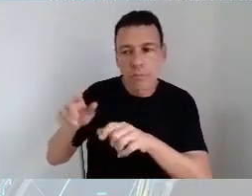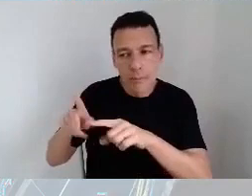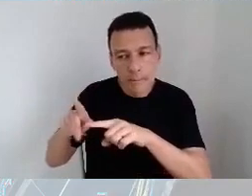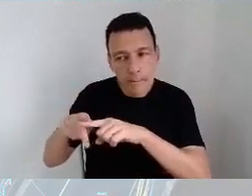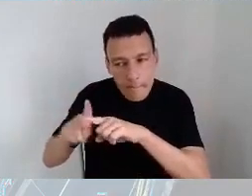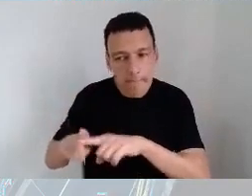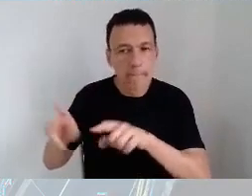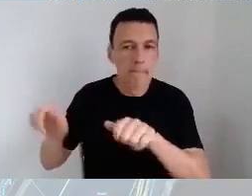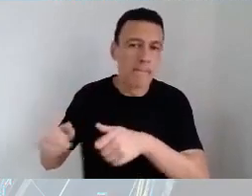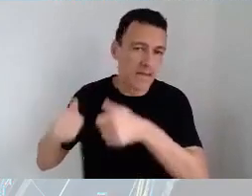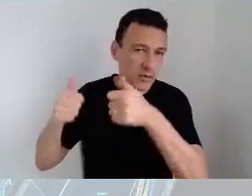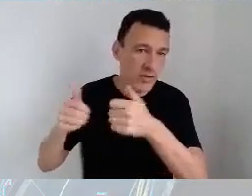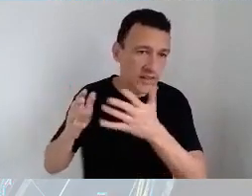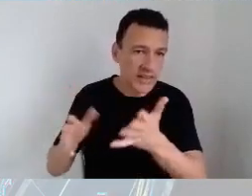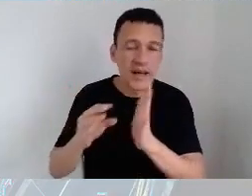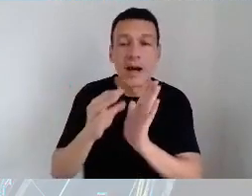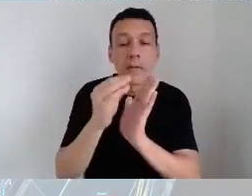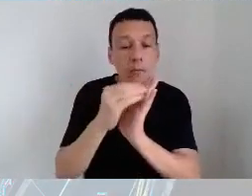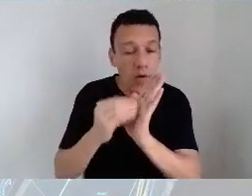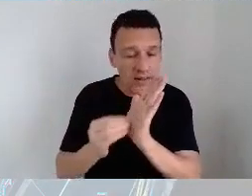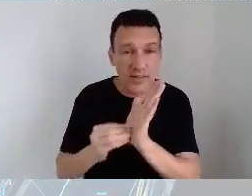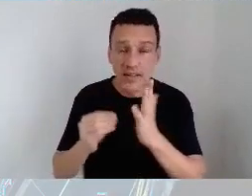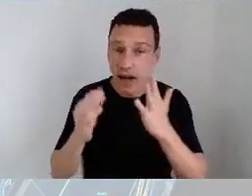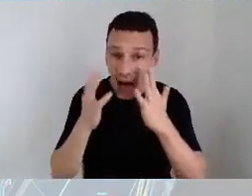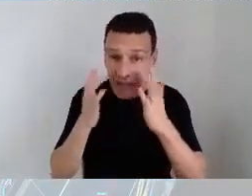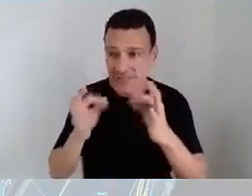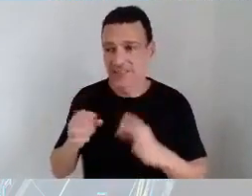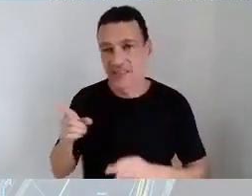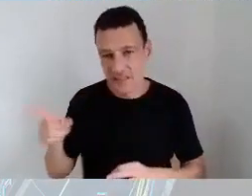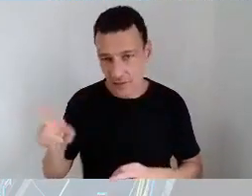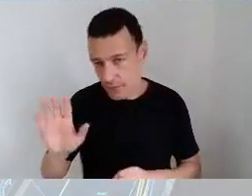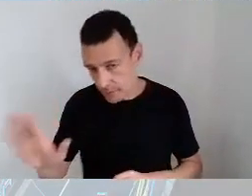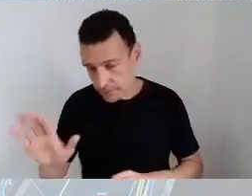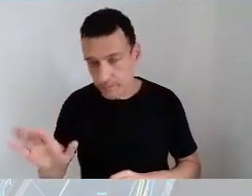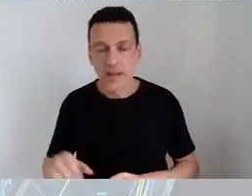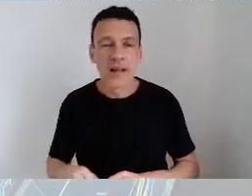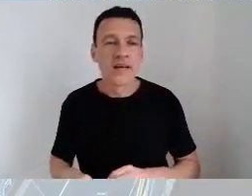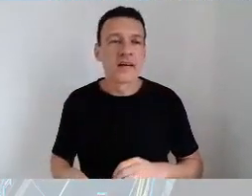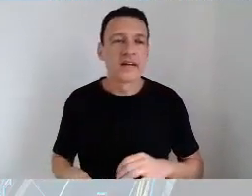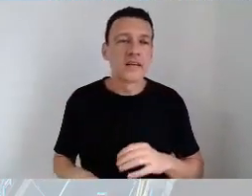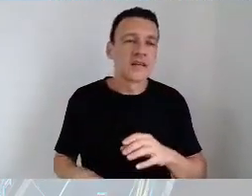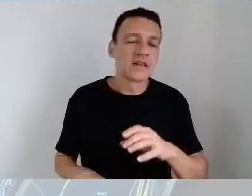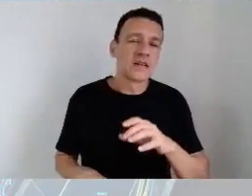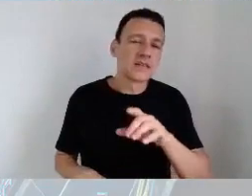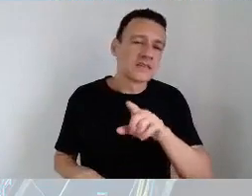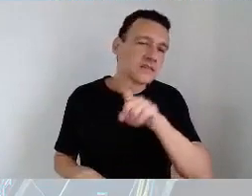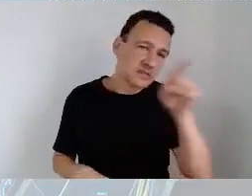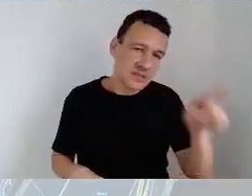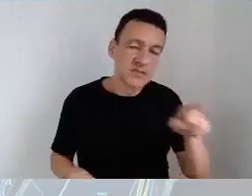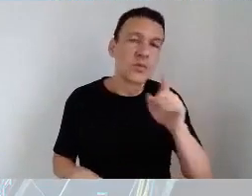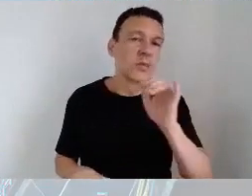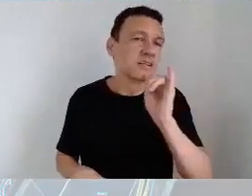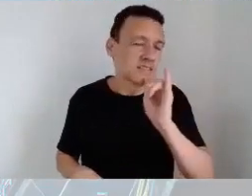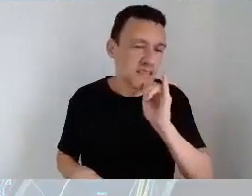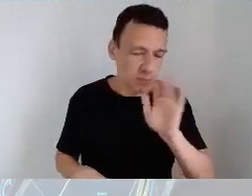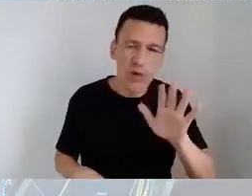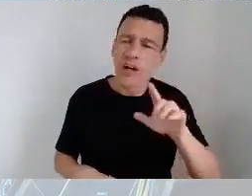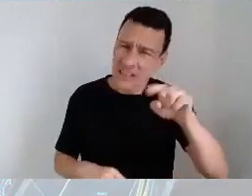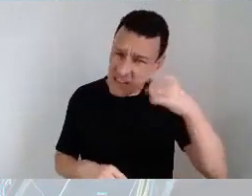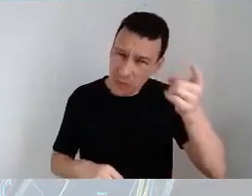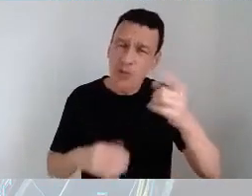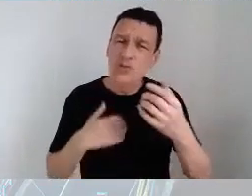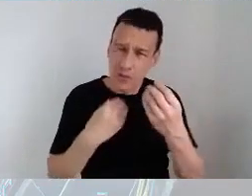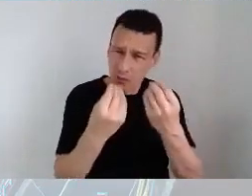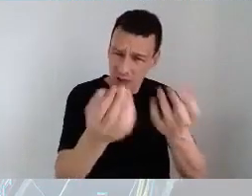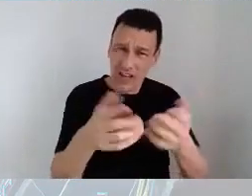ponto de atenção também. Aqui eu ia mostrar um exemplo, e até depois eu compartilho esse JMX. No